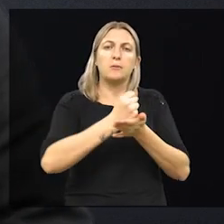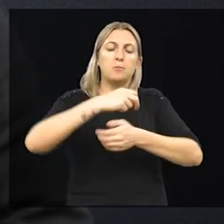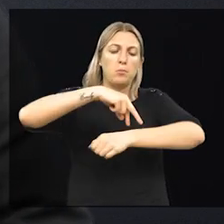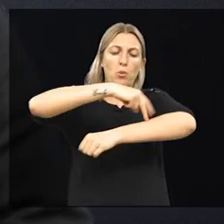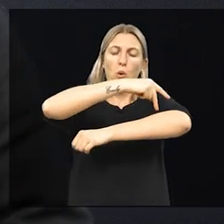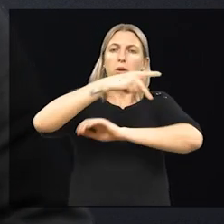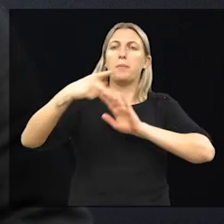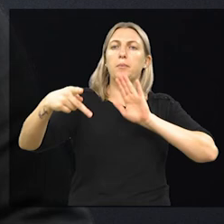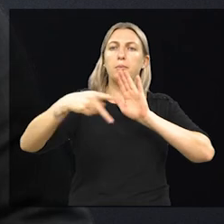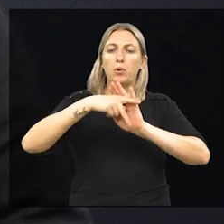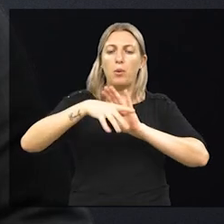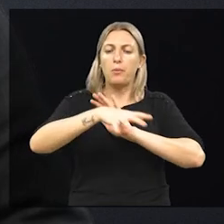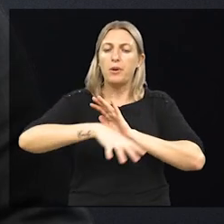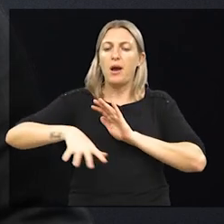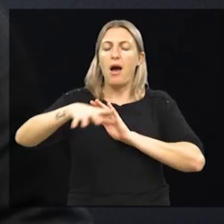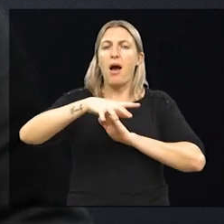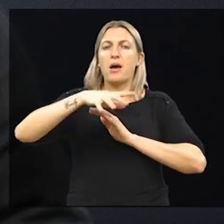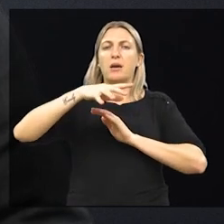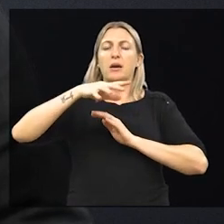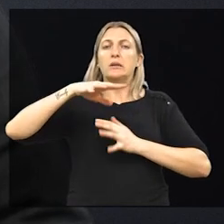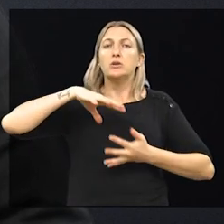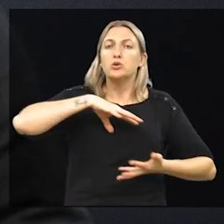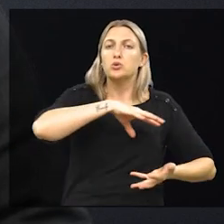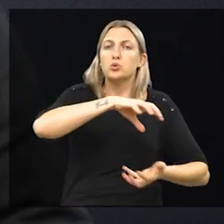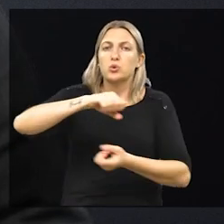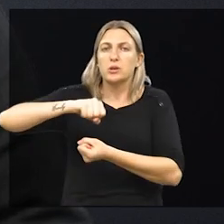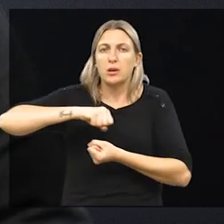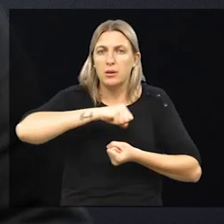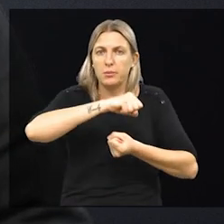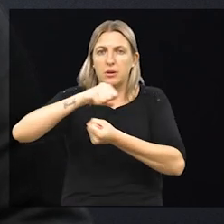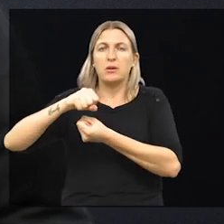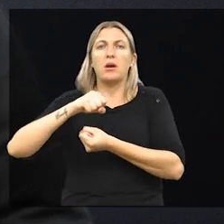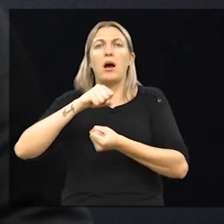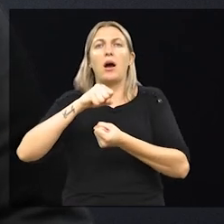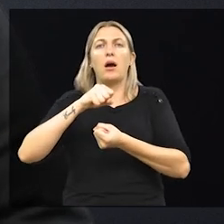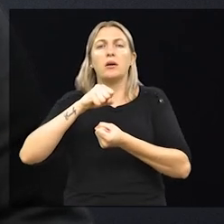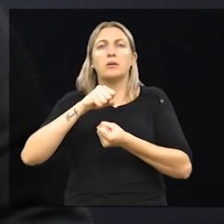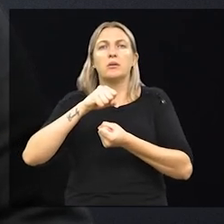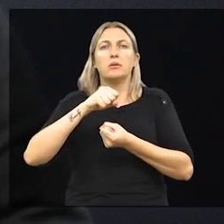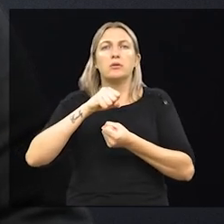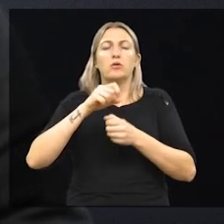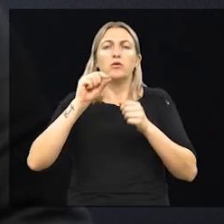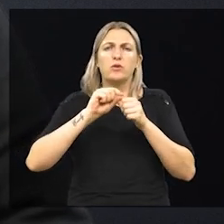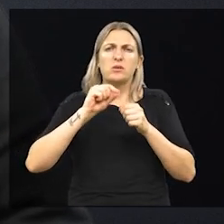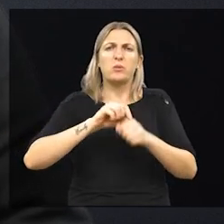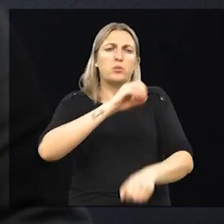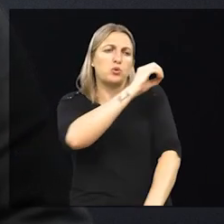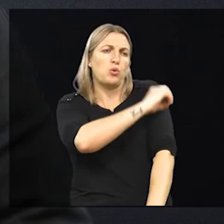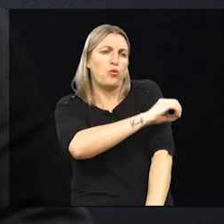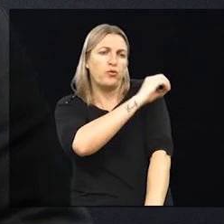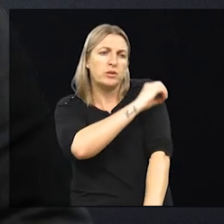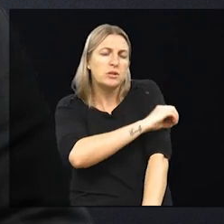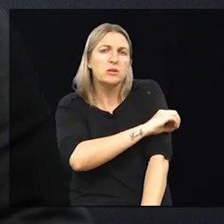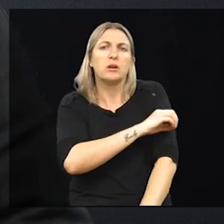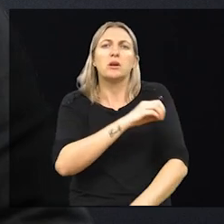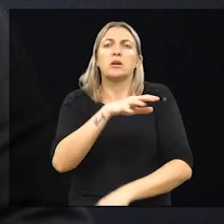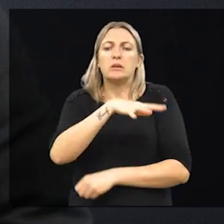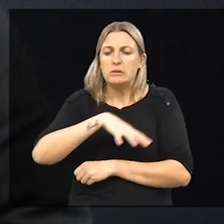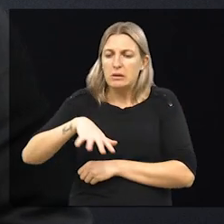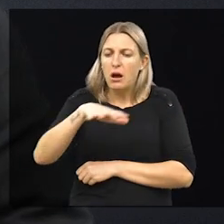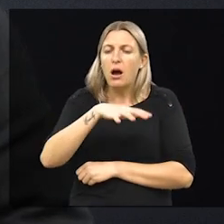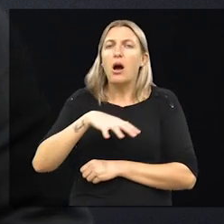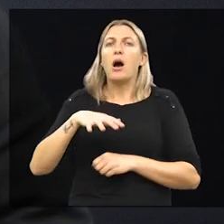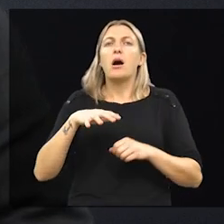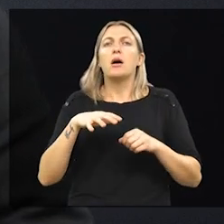dentro dos nossos cursos da área do vestuário ações sustentáveis promovemos oficinas também né